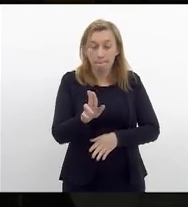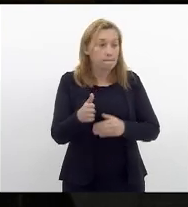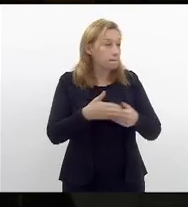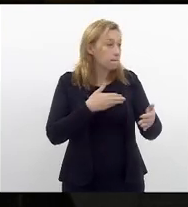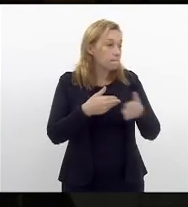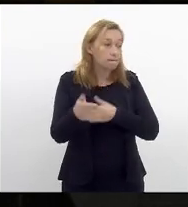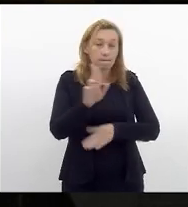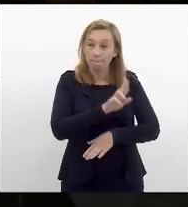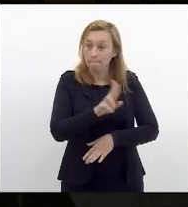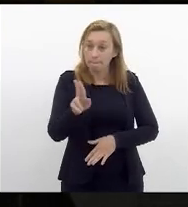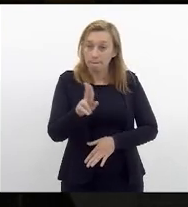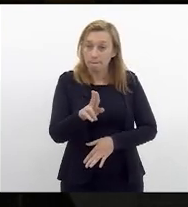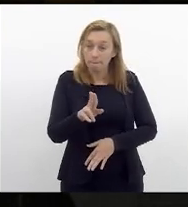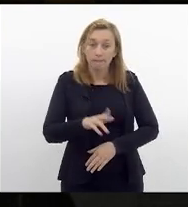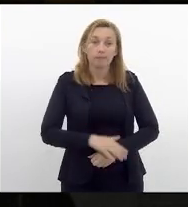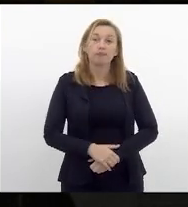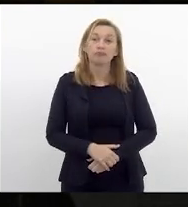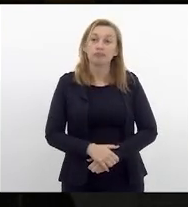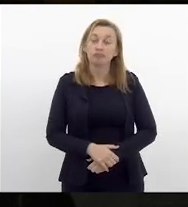Qualquer que fosse o nome,